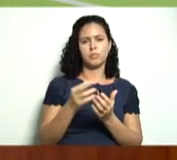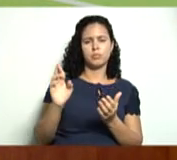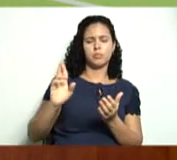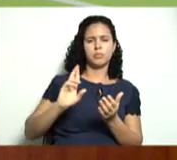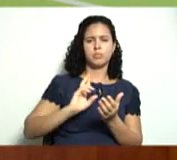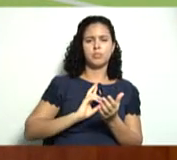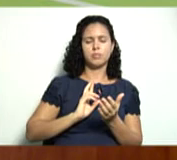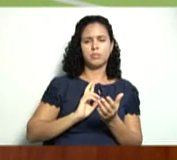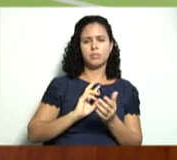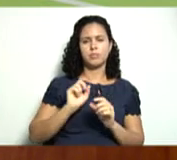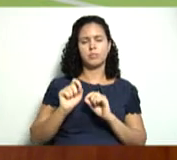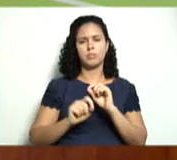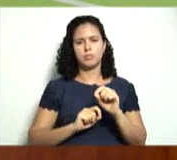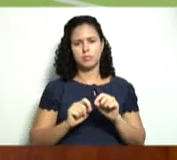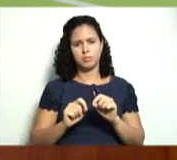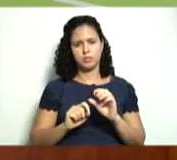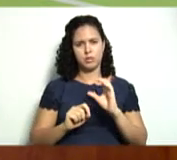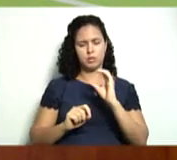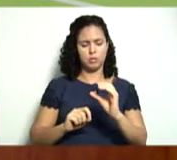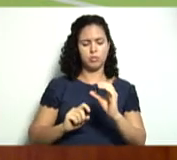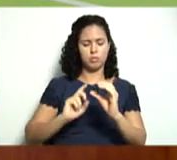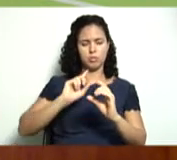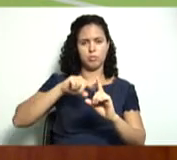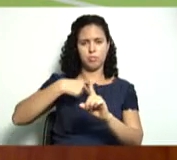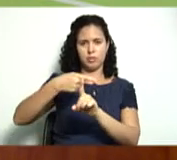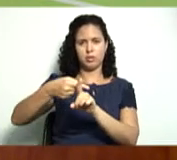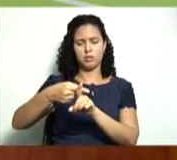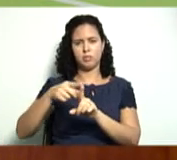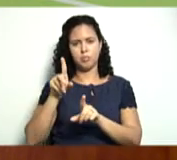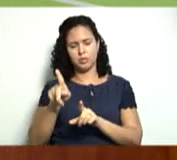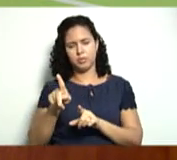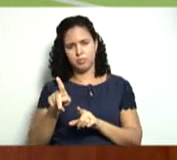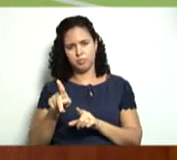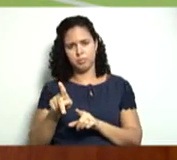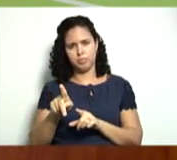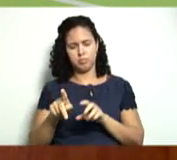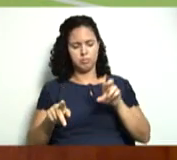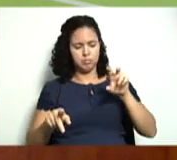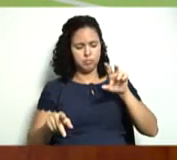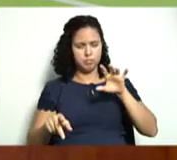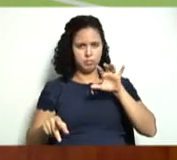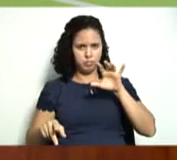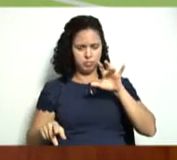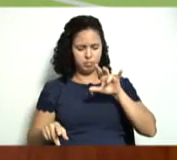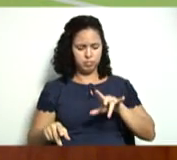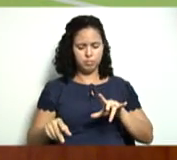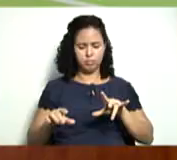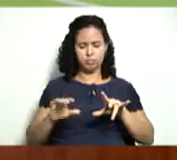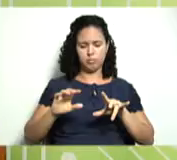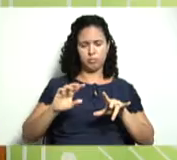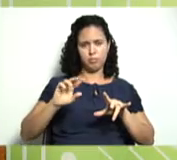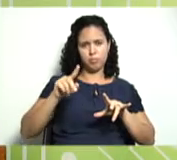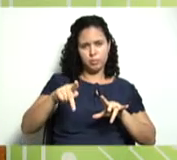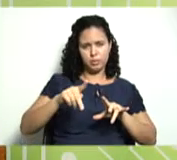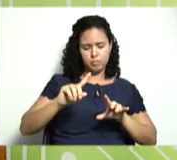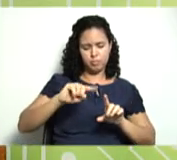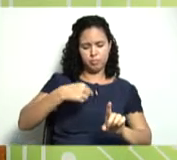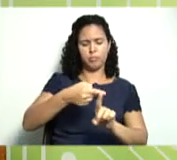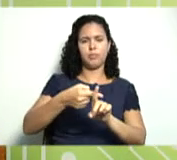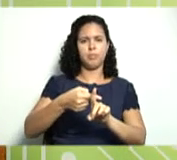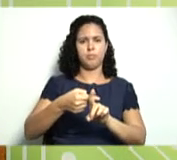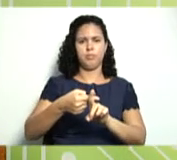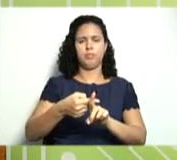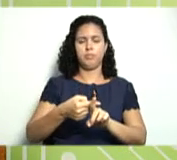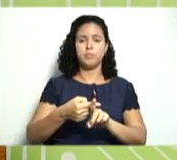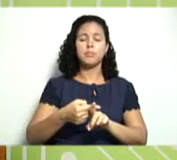as teclas control + pena é simultaneamente apertadas no seu computador será que eles acertaram é isso aí sal